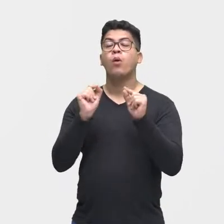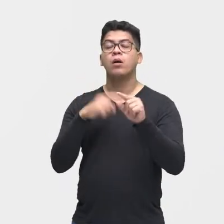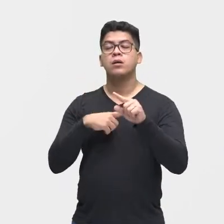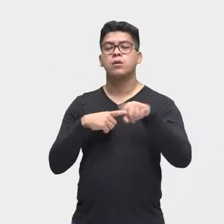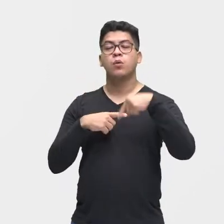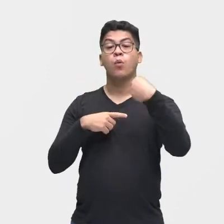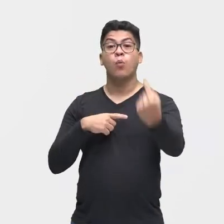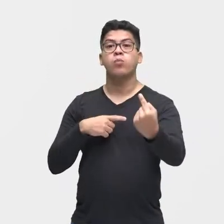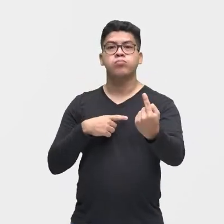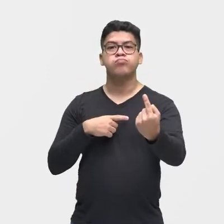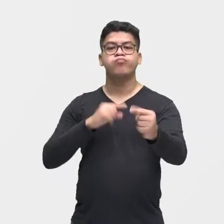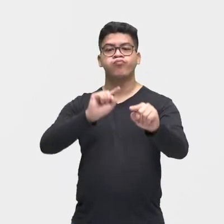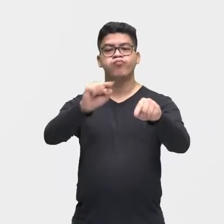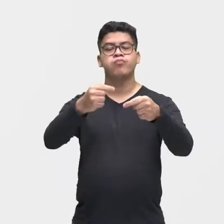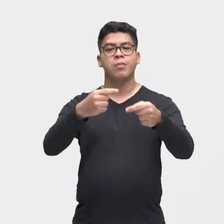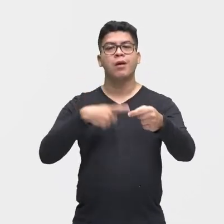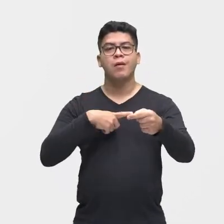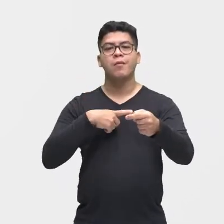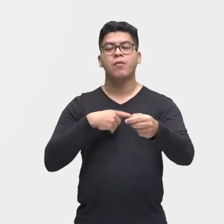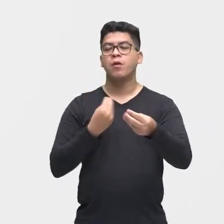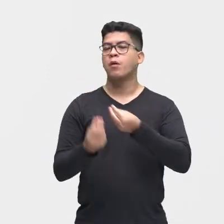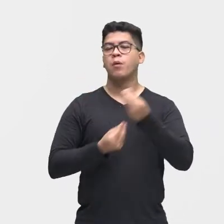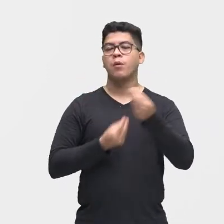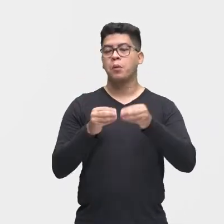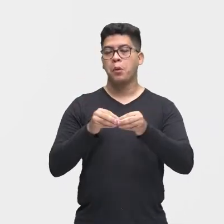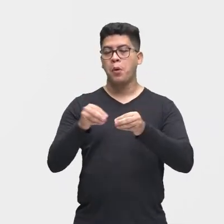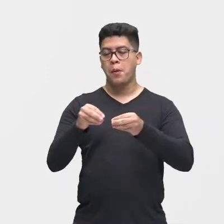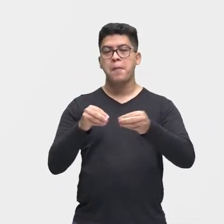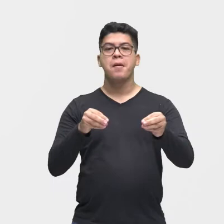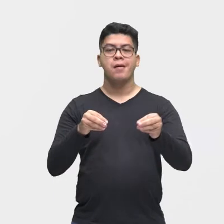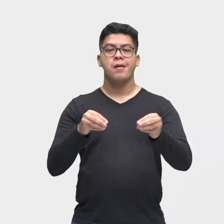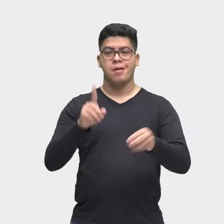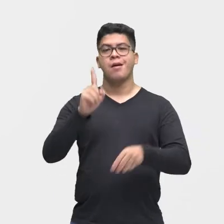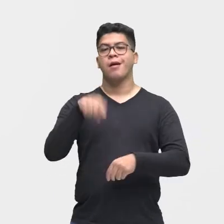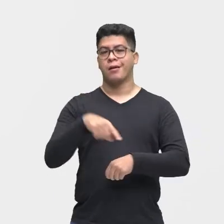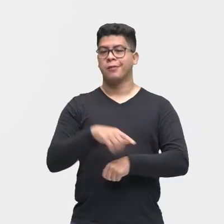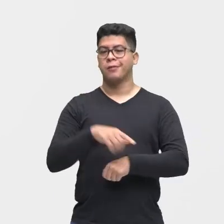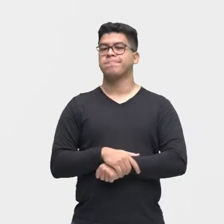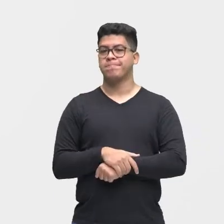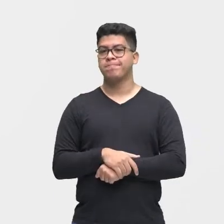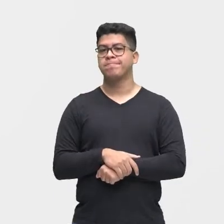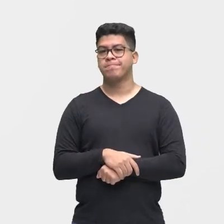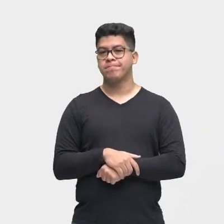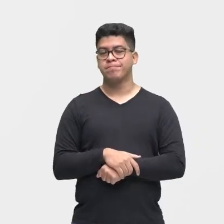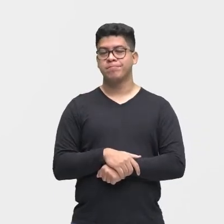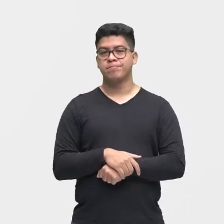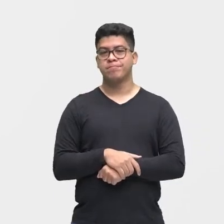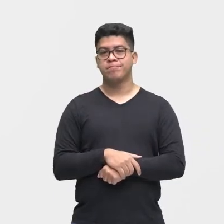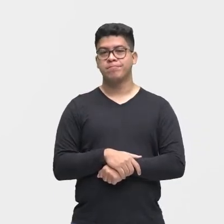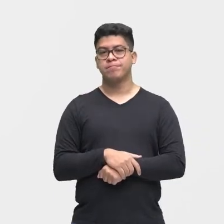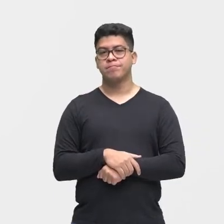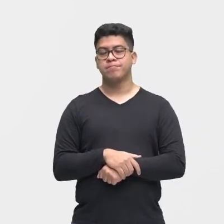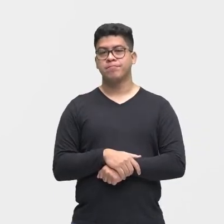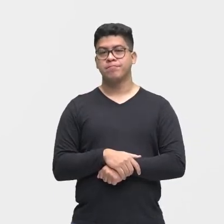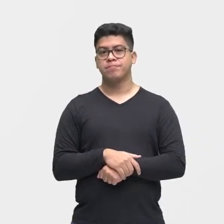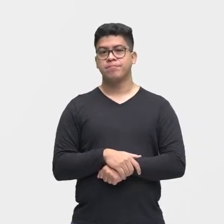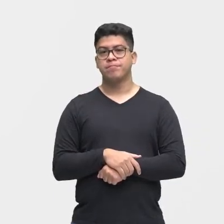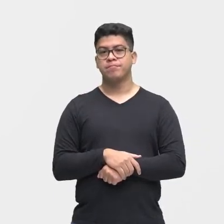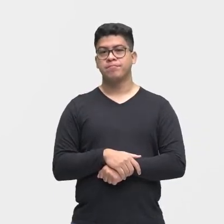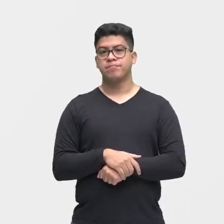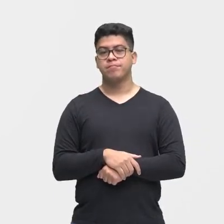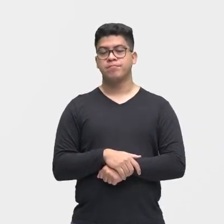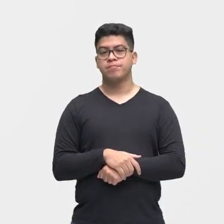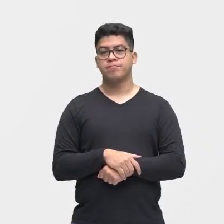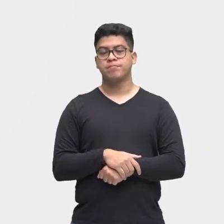pode levar o jogo à frente outro pode destruir o jogo ali mesmo no caso a sua jogada né e do